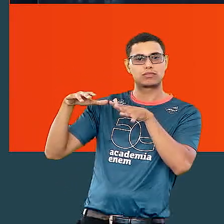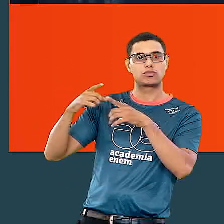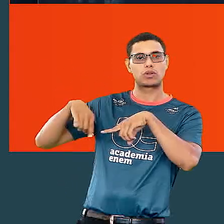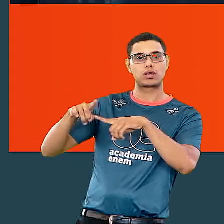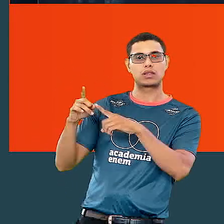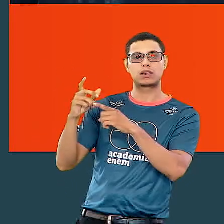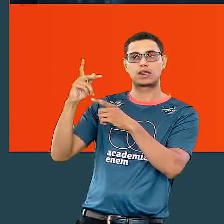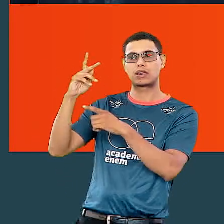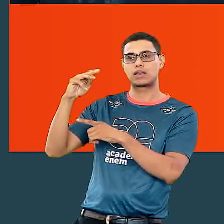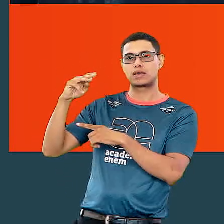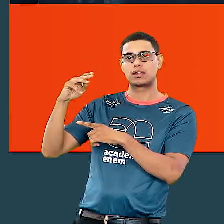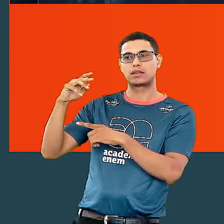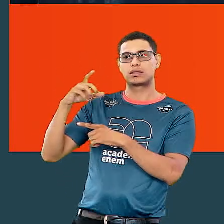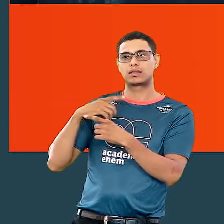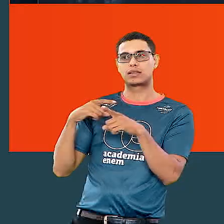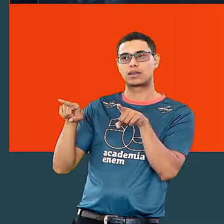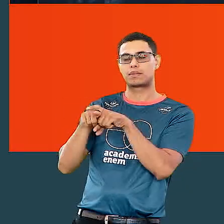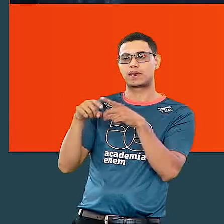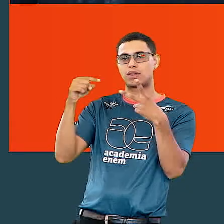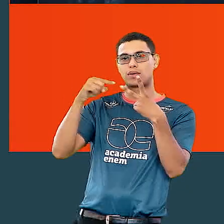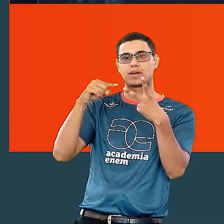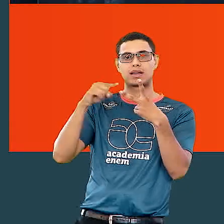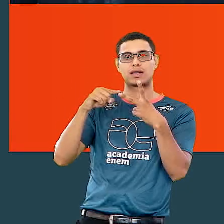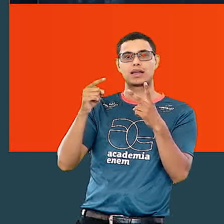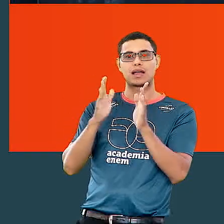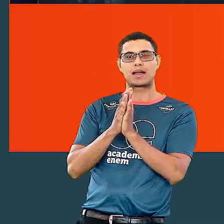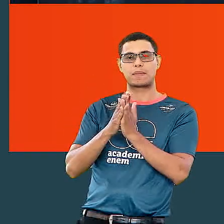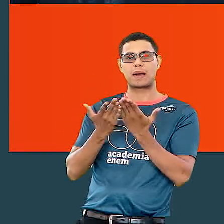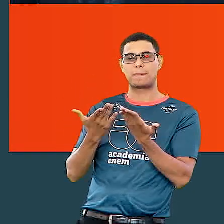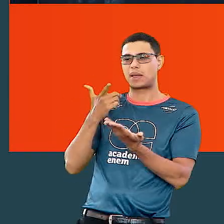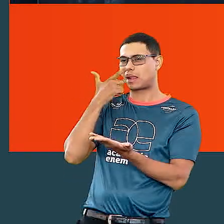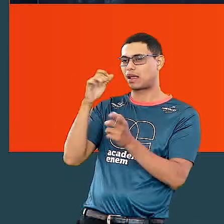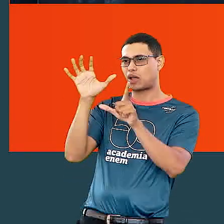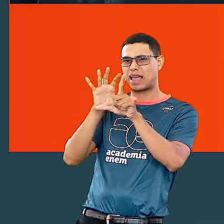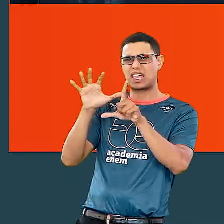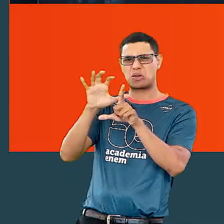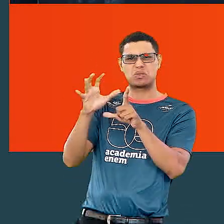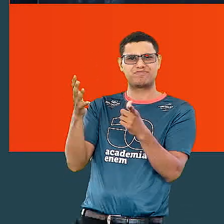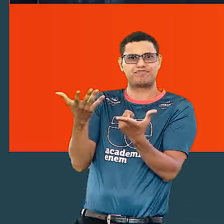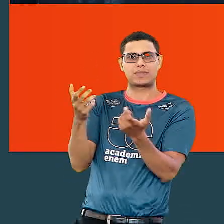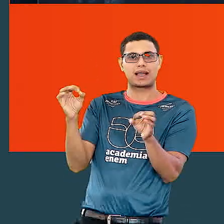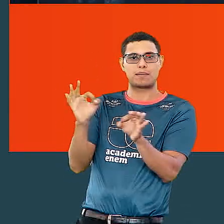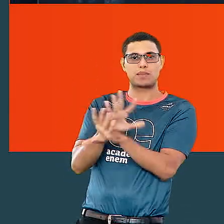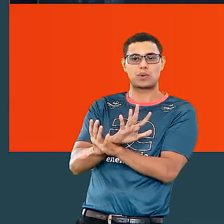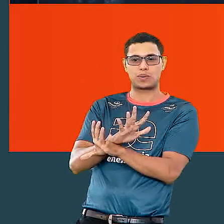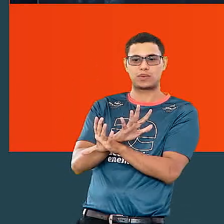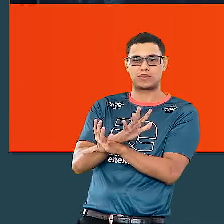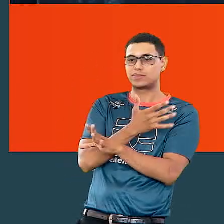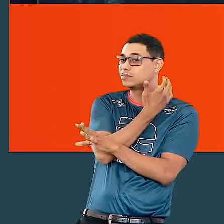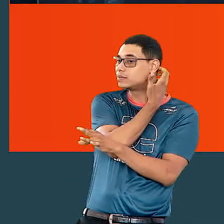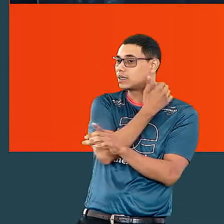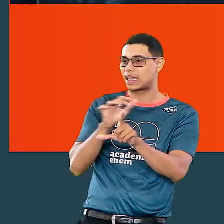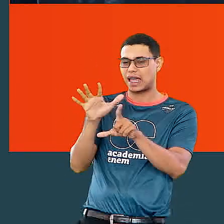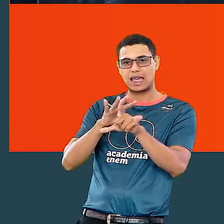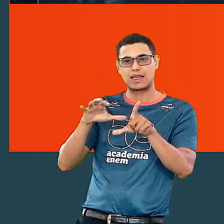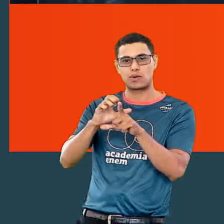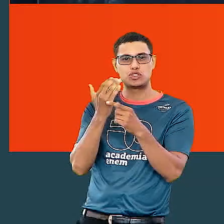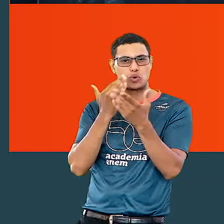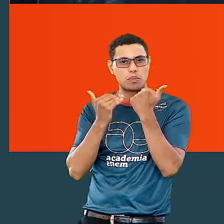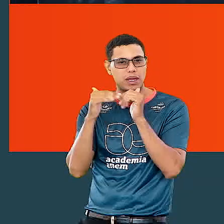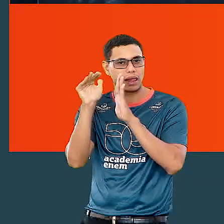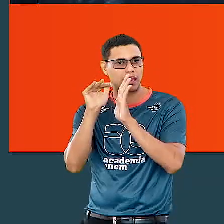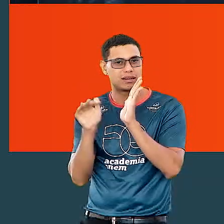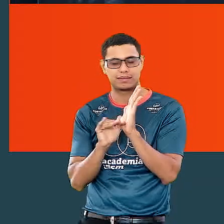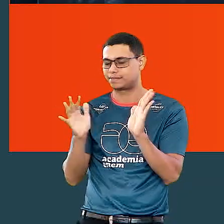destruir a maldição que é o cardápio de QR Code. Tem que acabar o cardápio de QR Code. Se você quiser entrar comigo nessa cruzada,